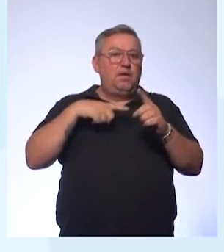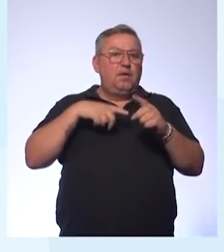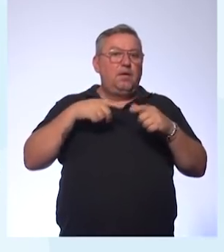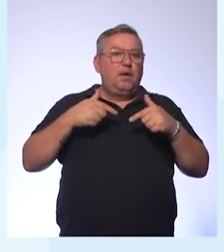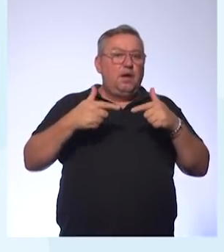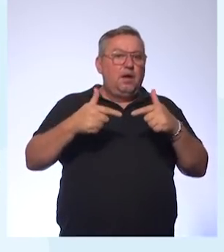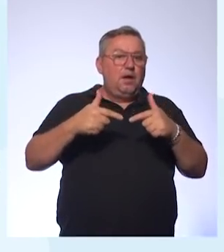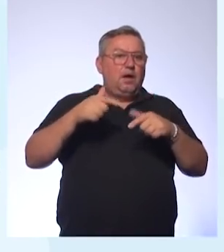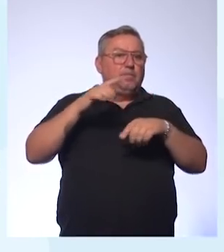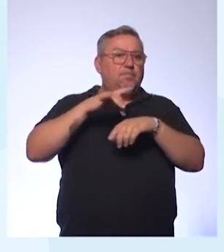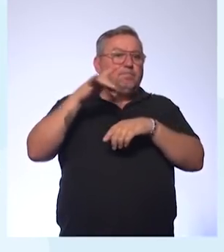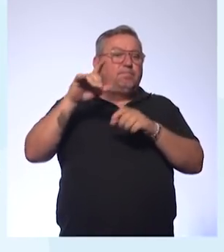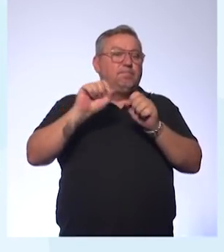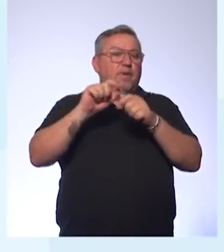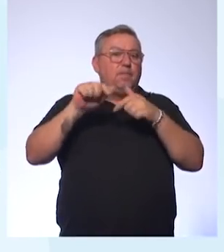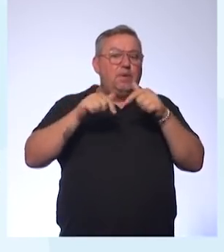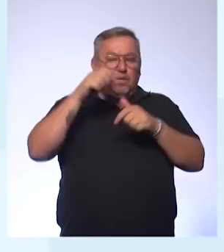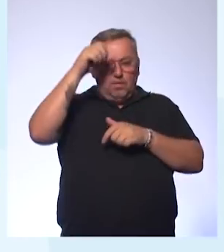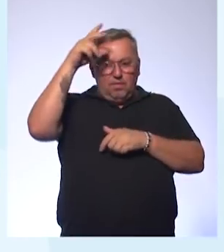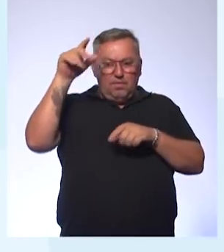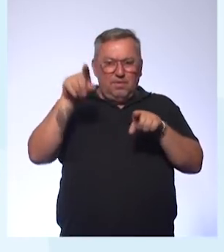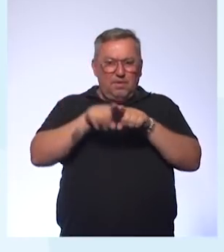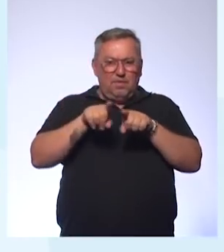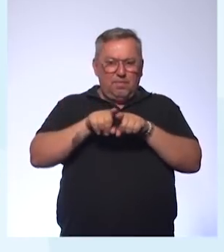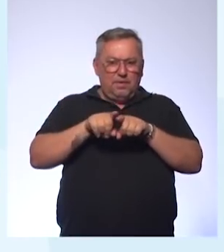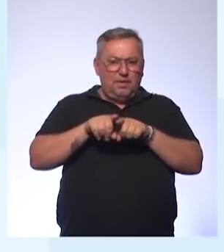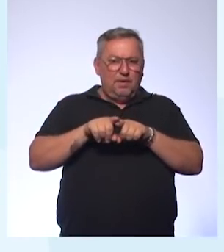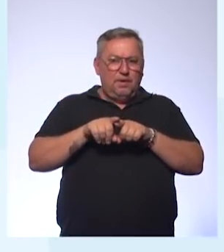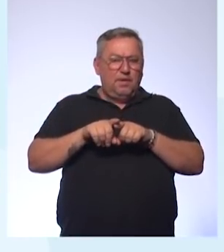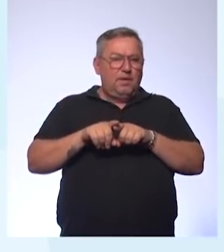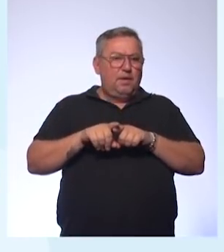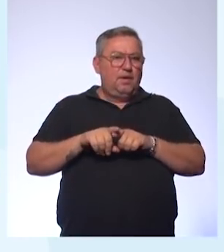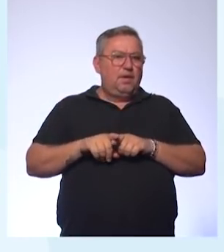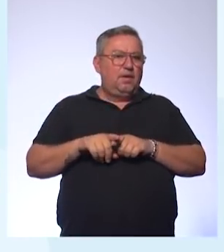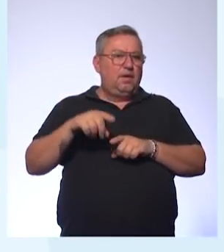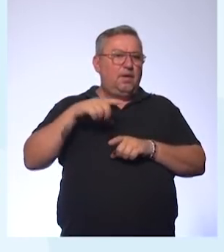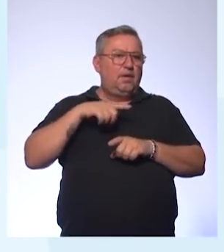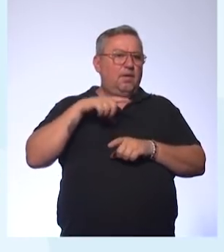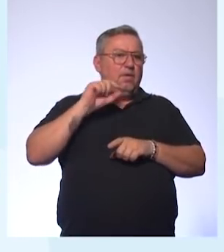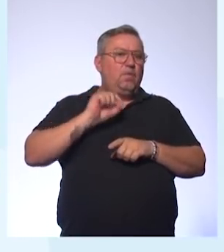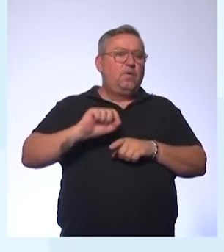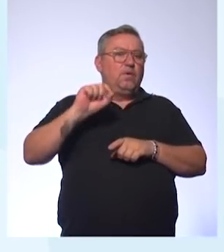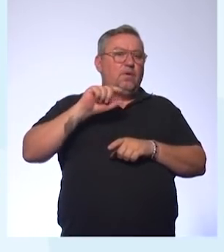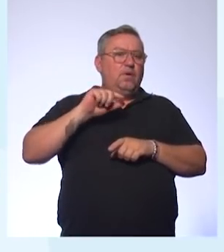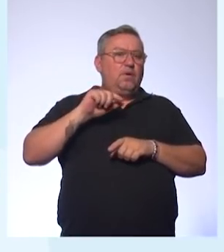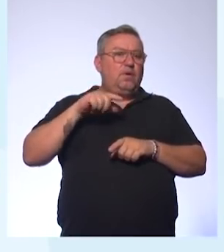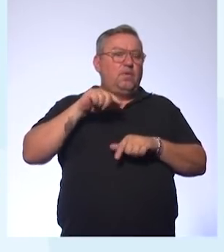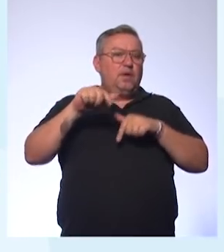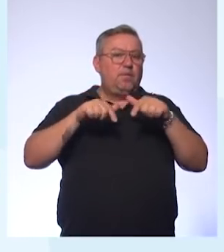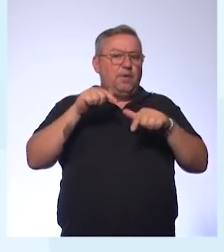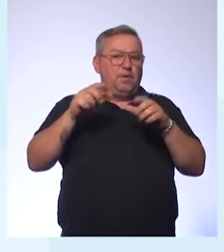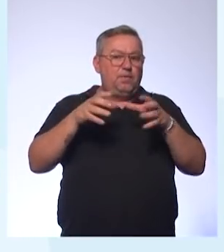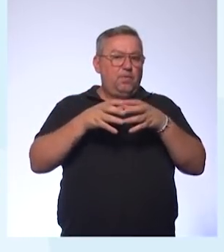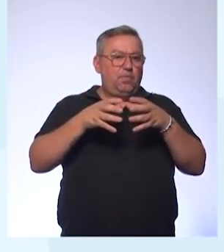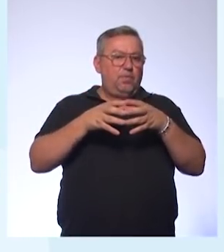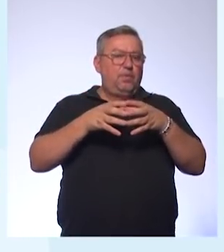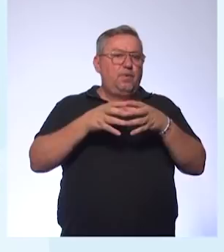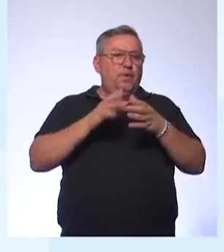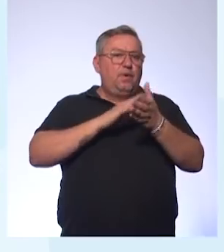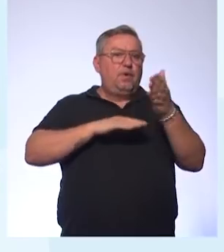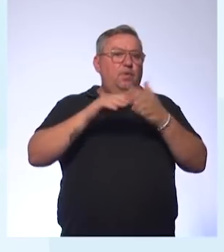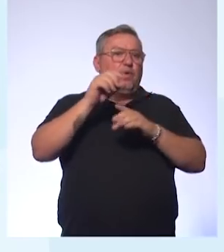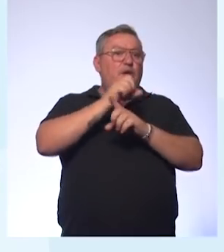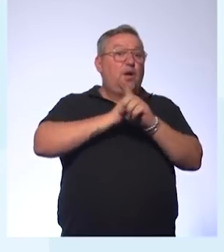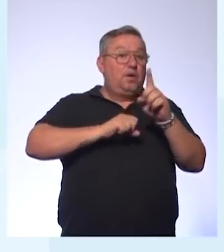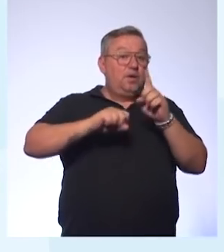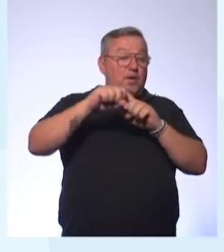guerras, mineração, obras públicas. Então, no Egito, nós tínhamos um modo de produção que era a servidão coletiva. Praticamente toda a sociedade